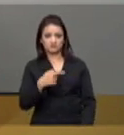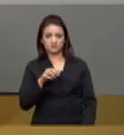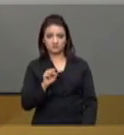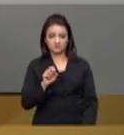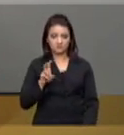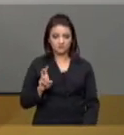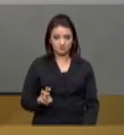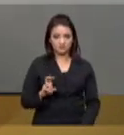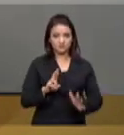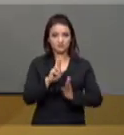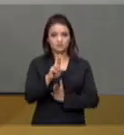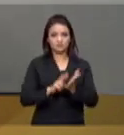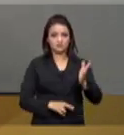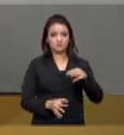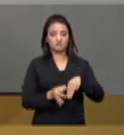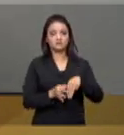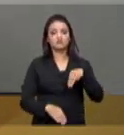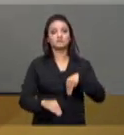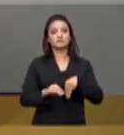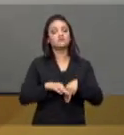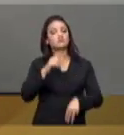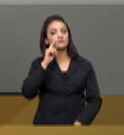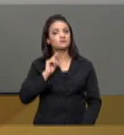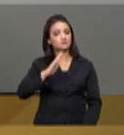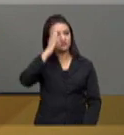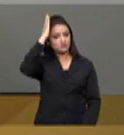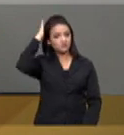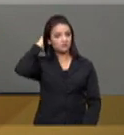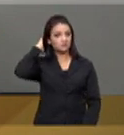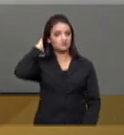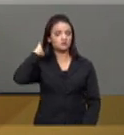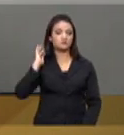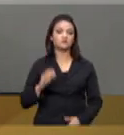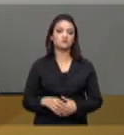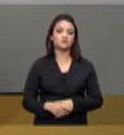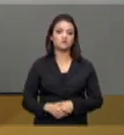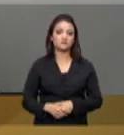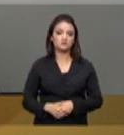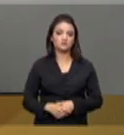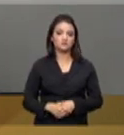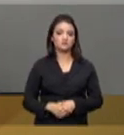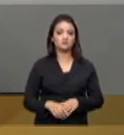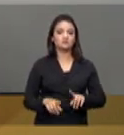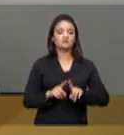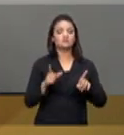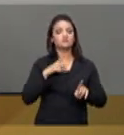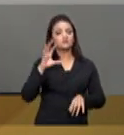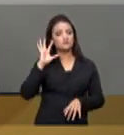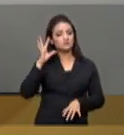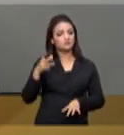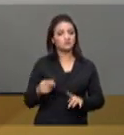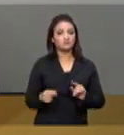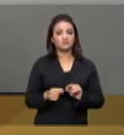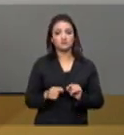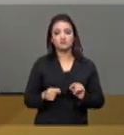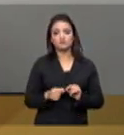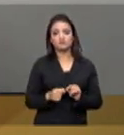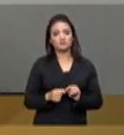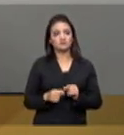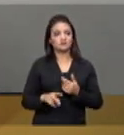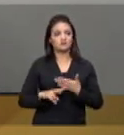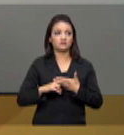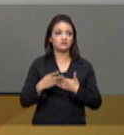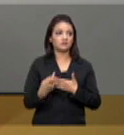240.785, de relatoria do ministro Marco Aurélio, cingiu-se aquela decisão a produção de efeitos inter